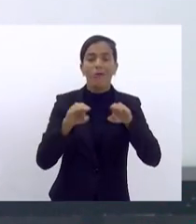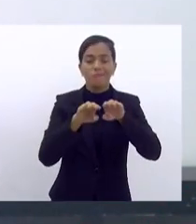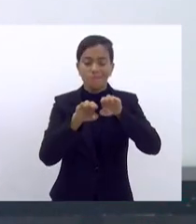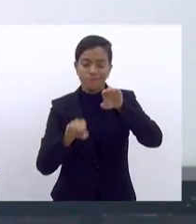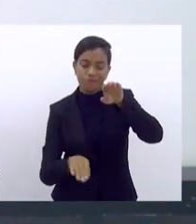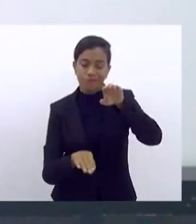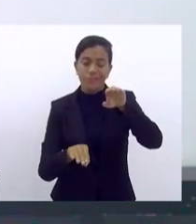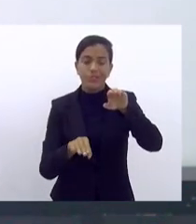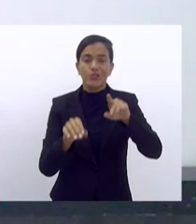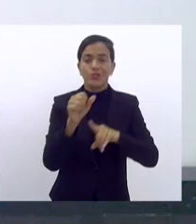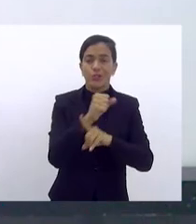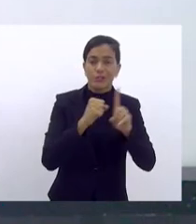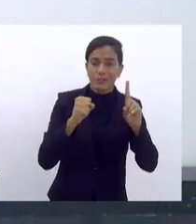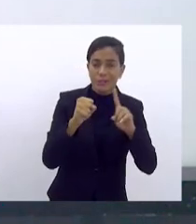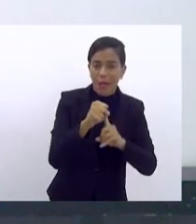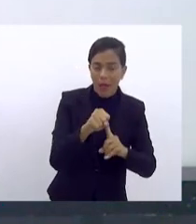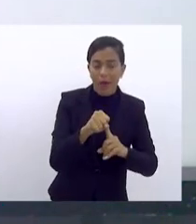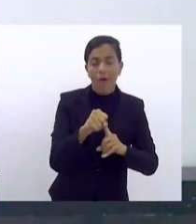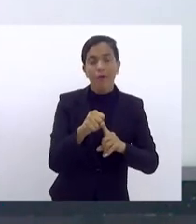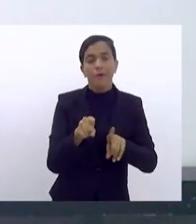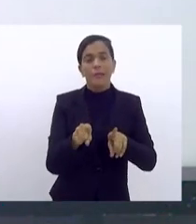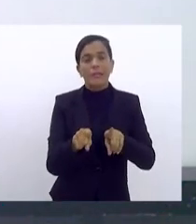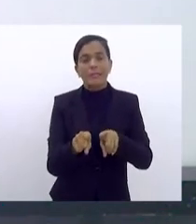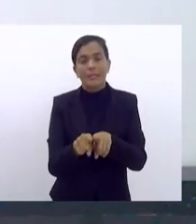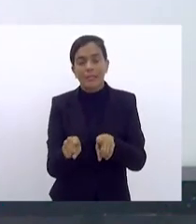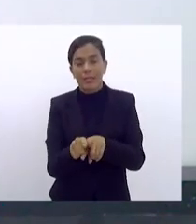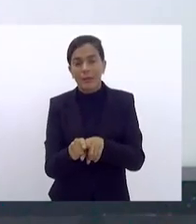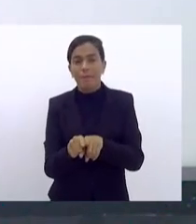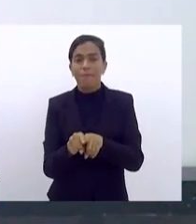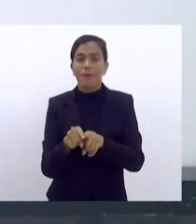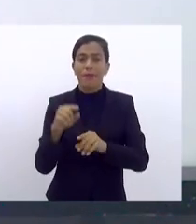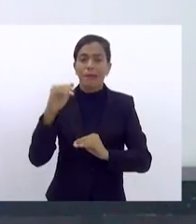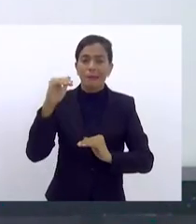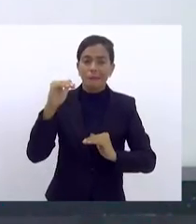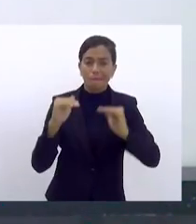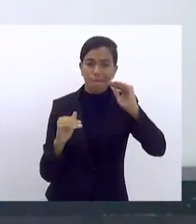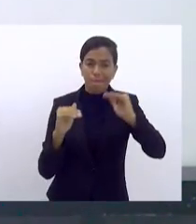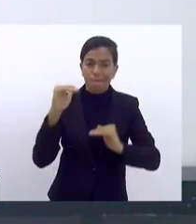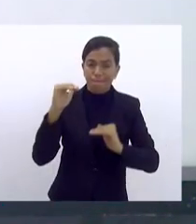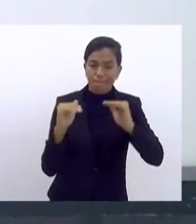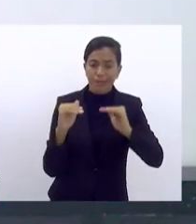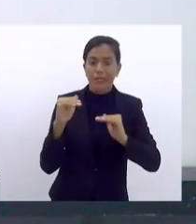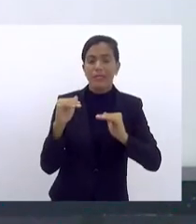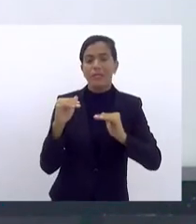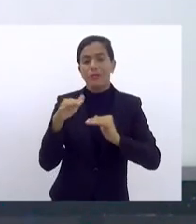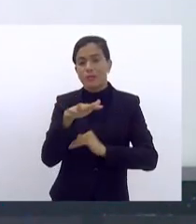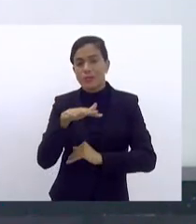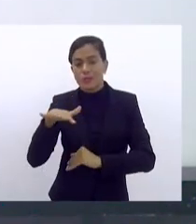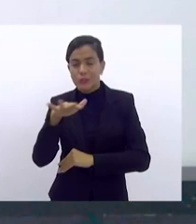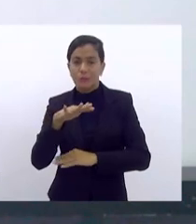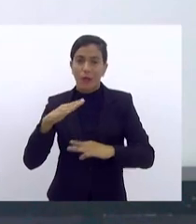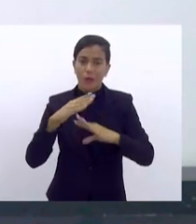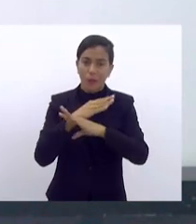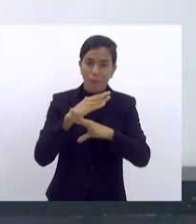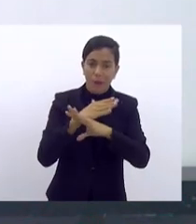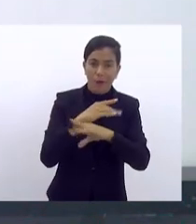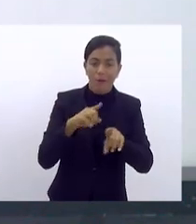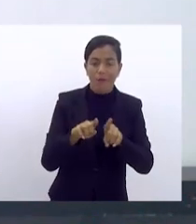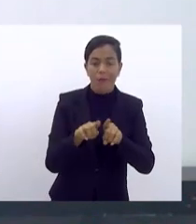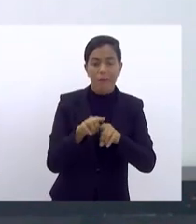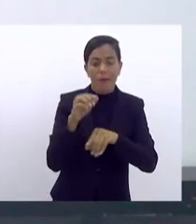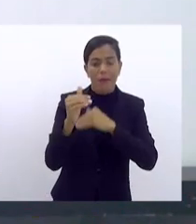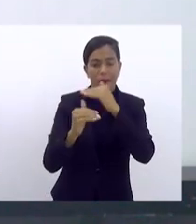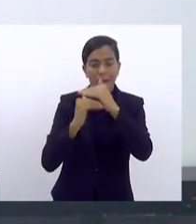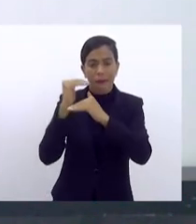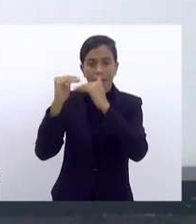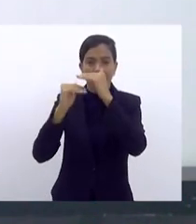a opilação desse espaço urbano a construção de